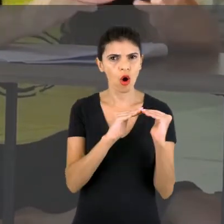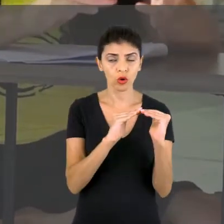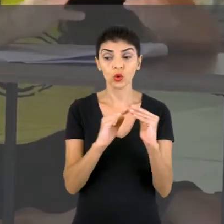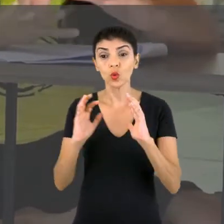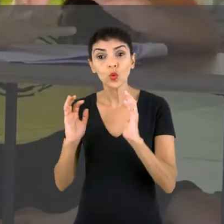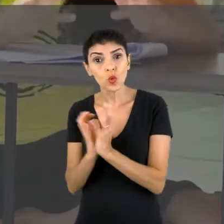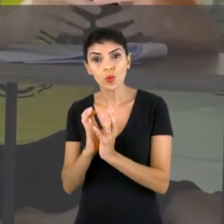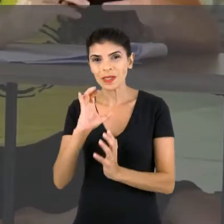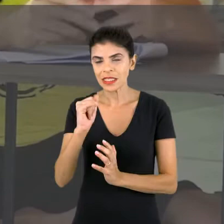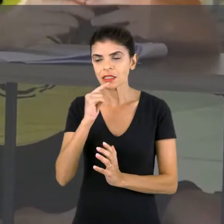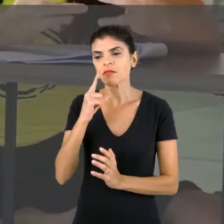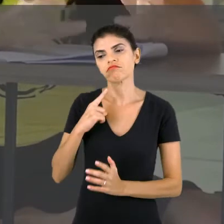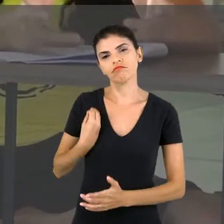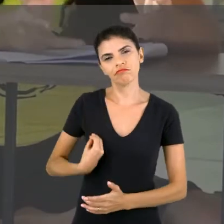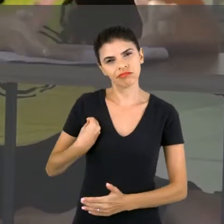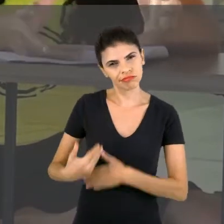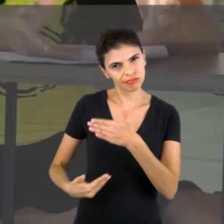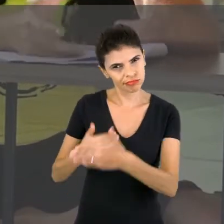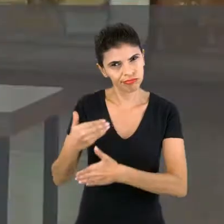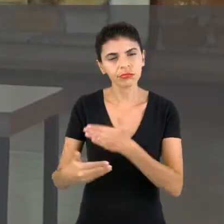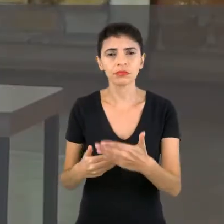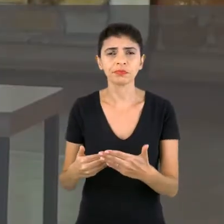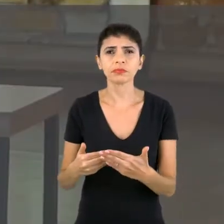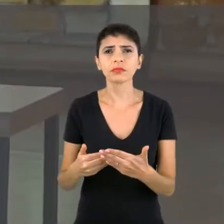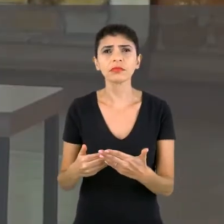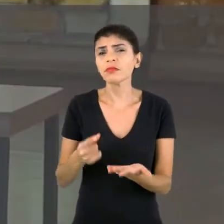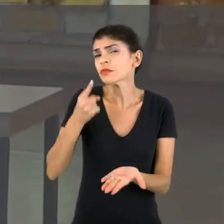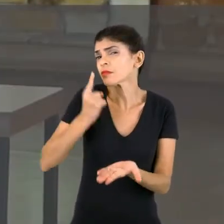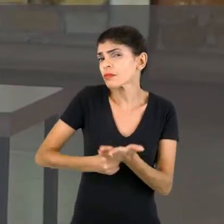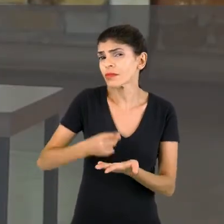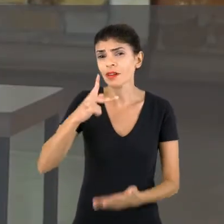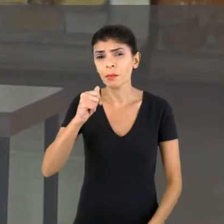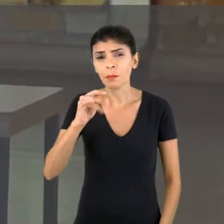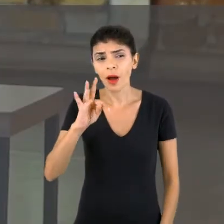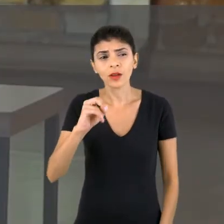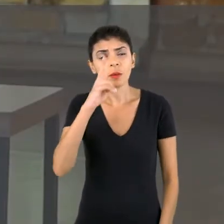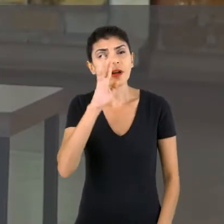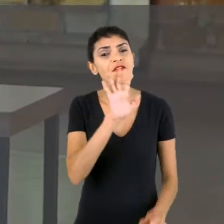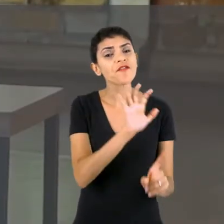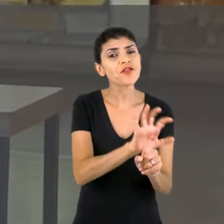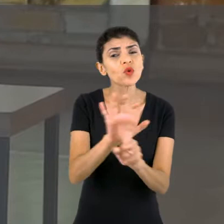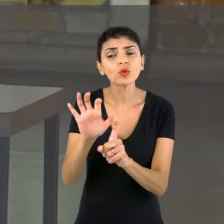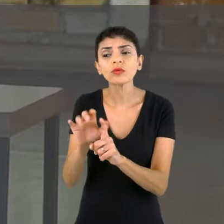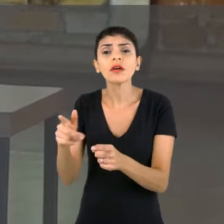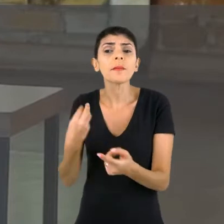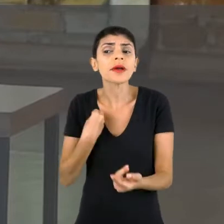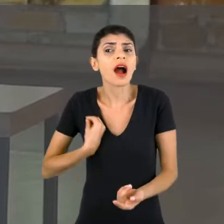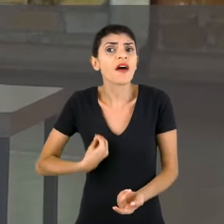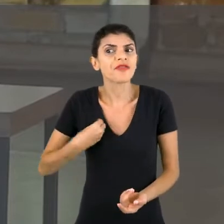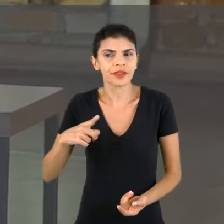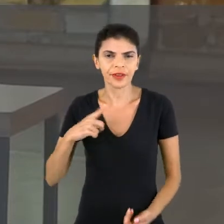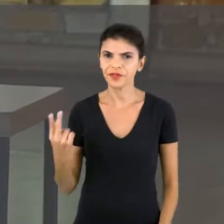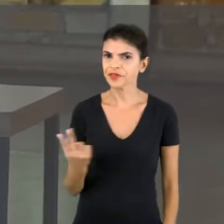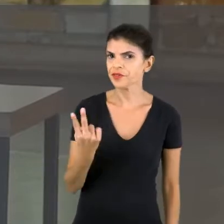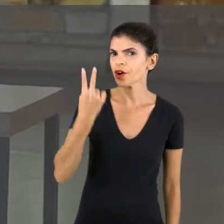existem internos na companhia para ela continuar existindo. O pacto ele vai influenciar que tamanho que a companhia tem